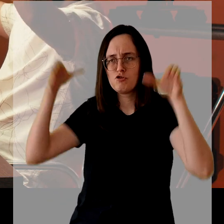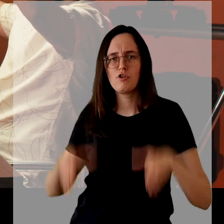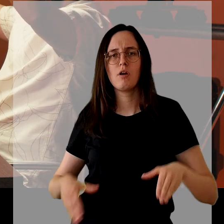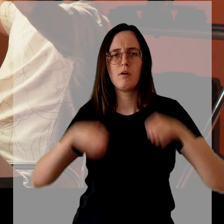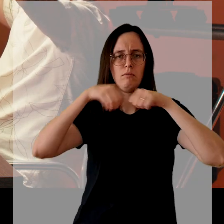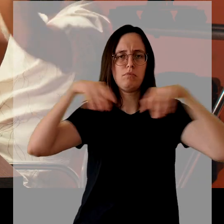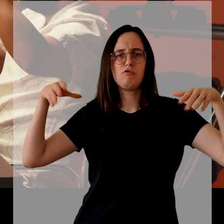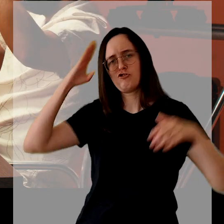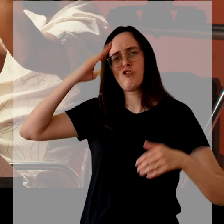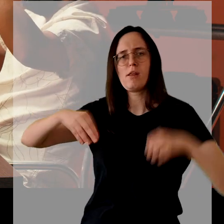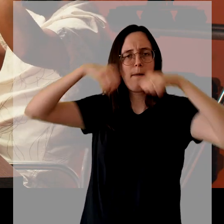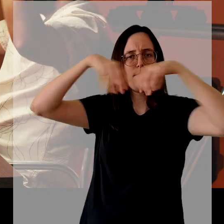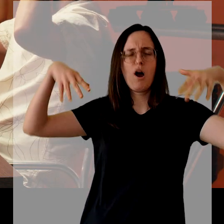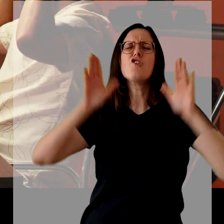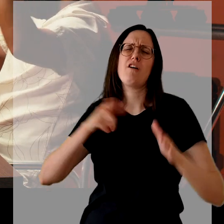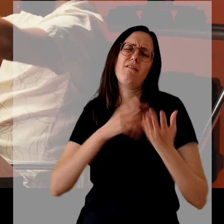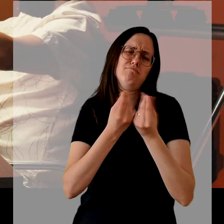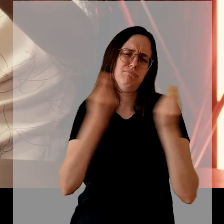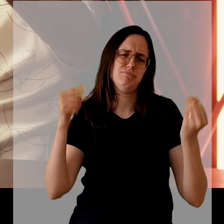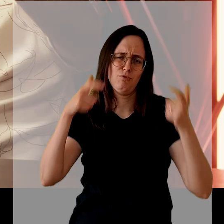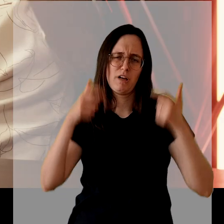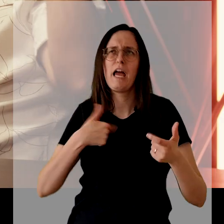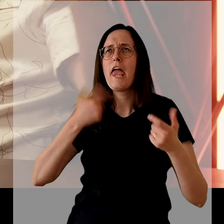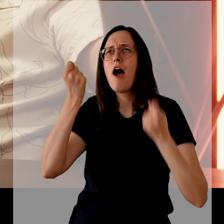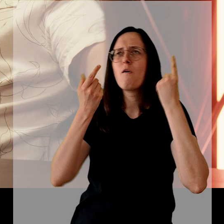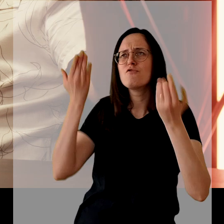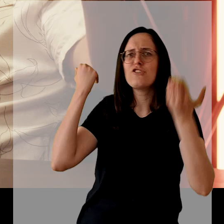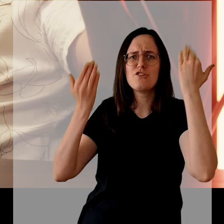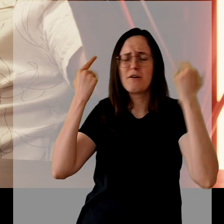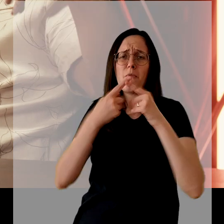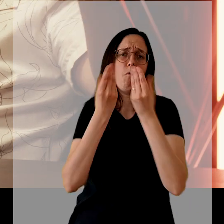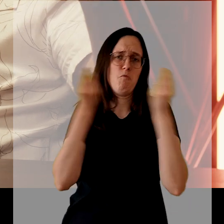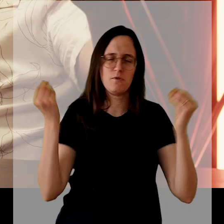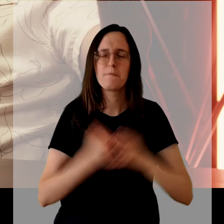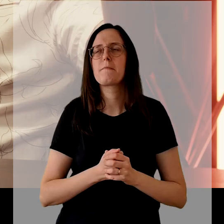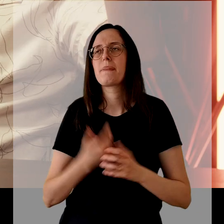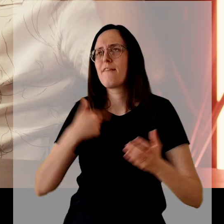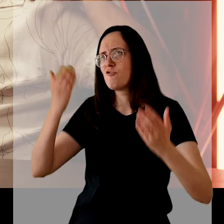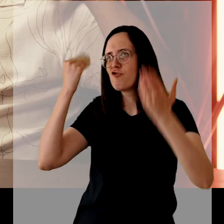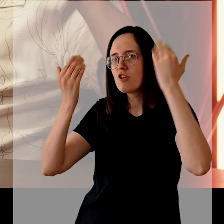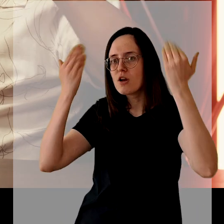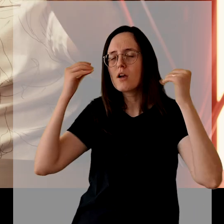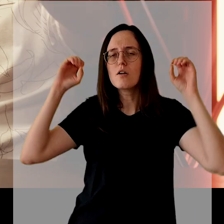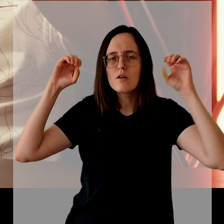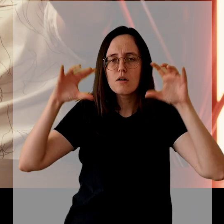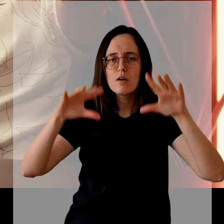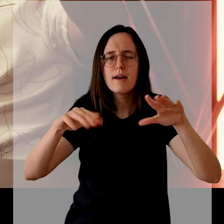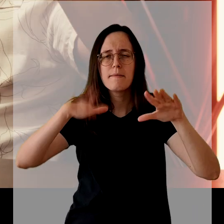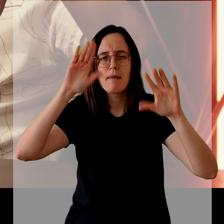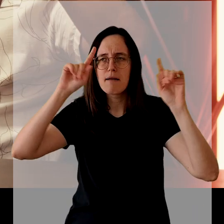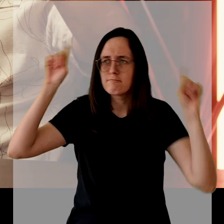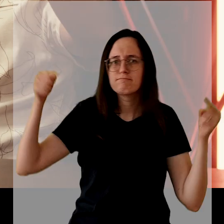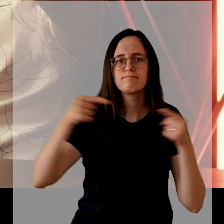podia tirar o painel de isopor e colocar uma luminária, que já tinha um monte na locação. Eu até tirei luminárias dessa, porque era muita. Então eu tirei para a luz ficar um pouco